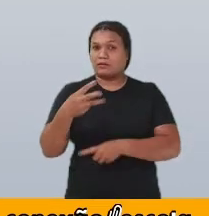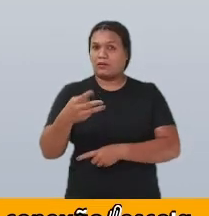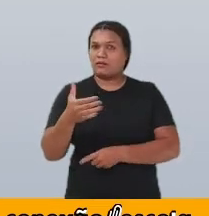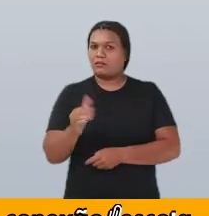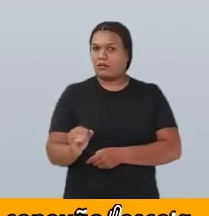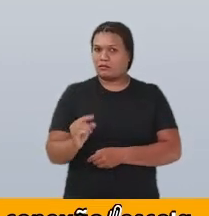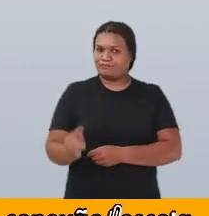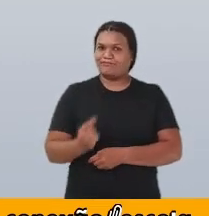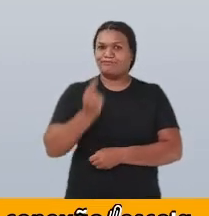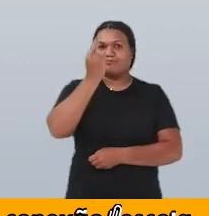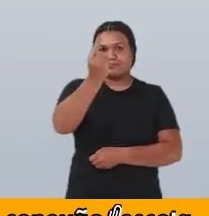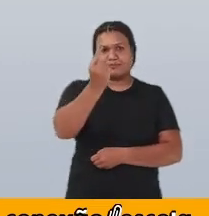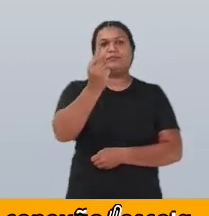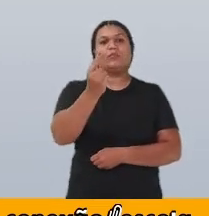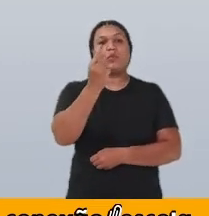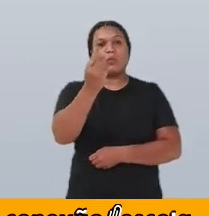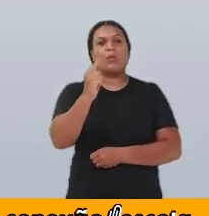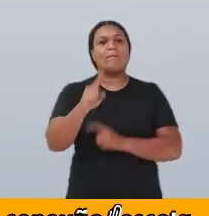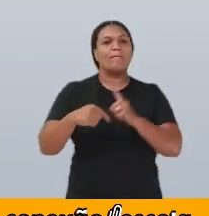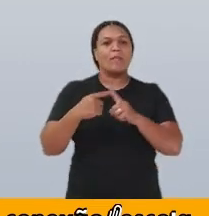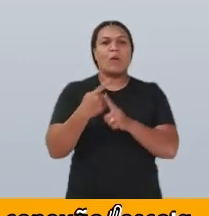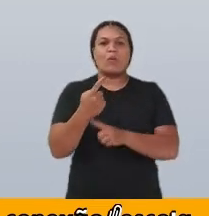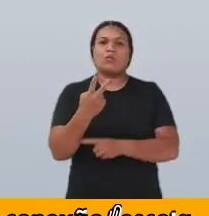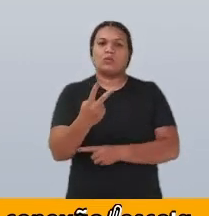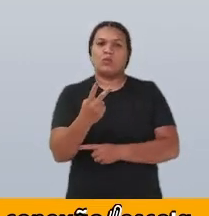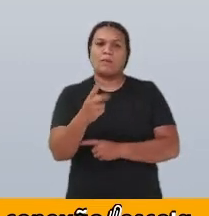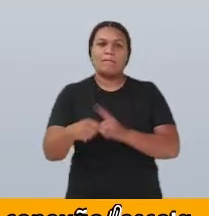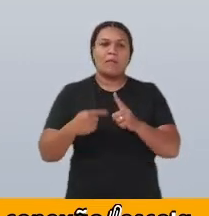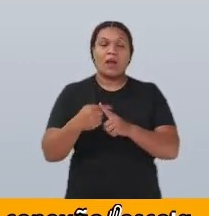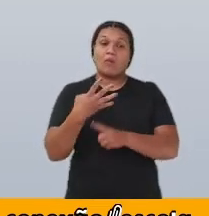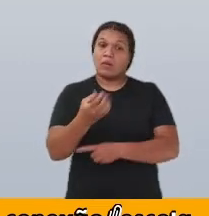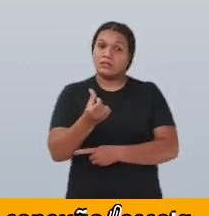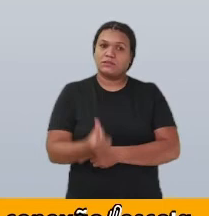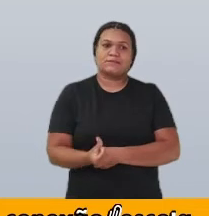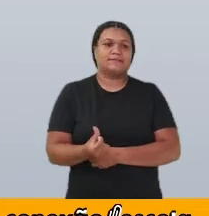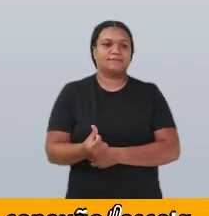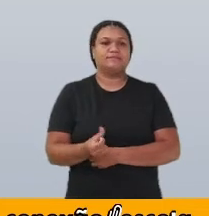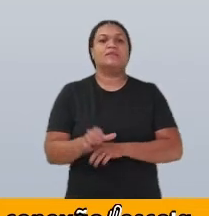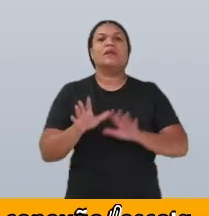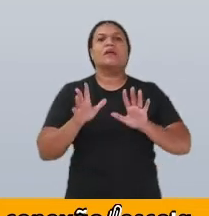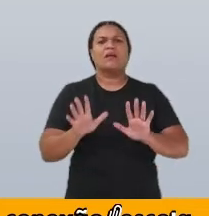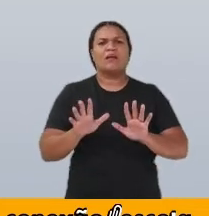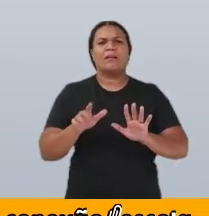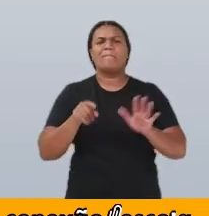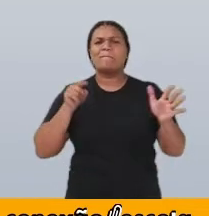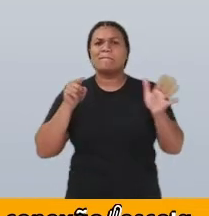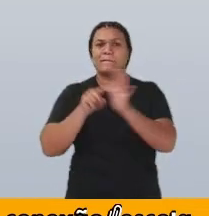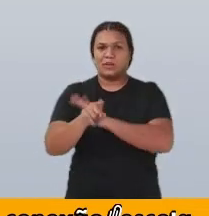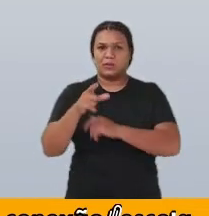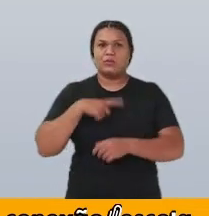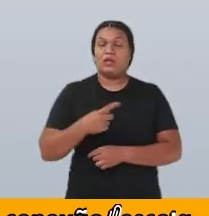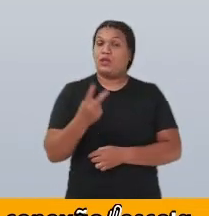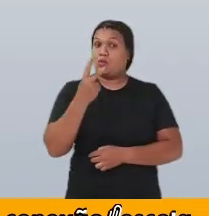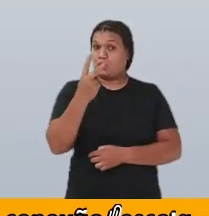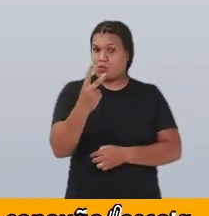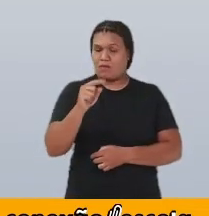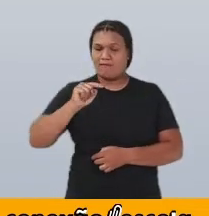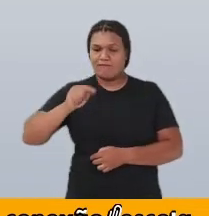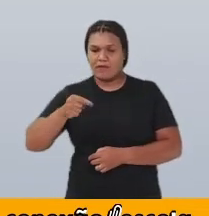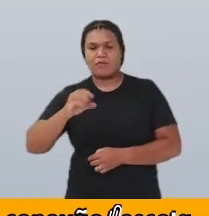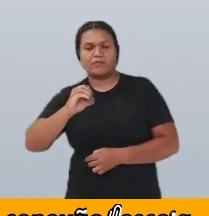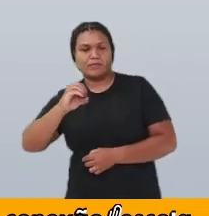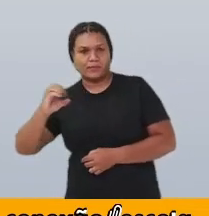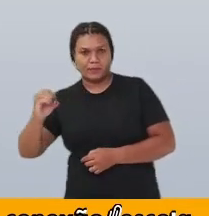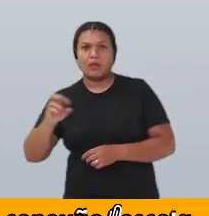10, vai 1. 1 mais 1, 2, mais 4, 6. Como na pergunta tínhamos duas casas decimais,